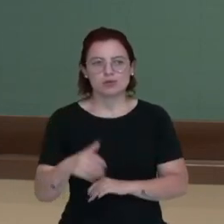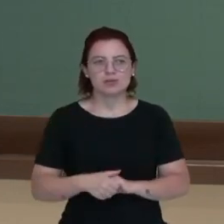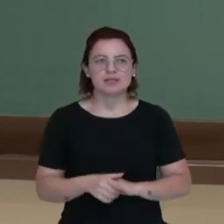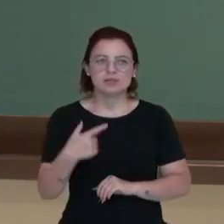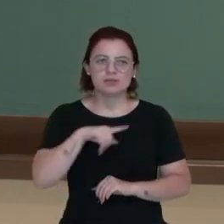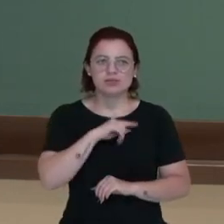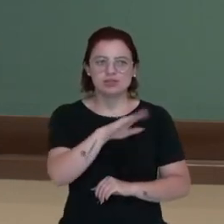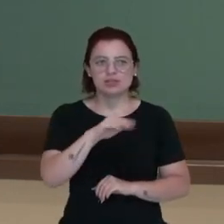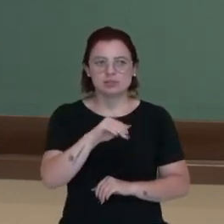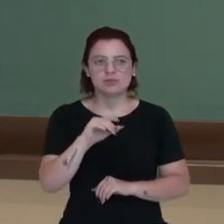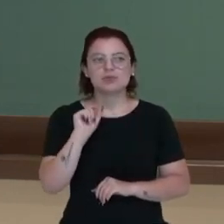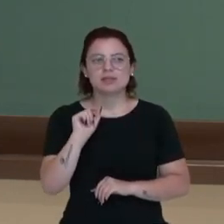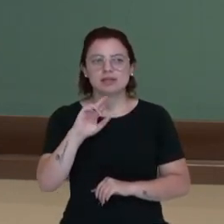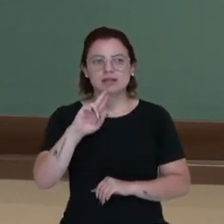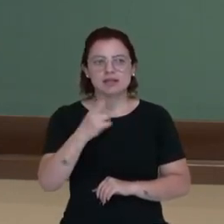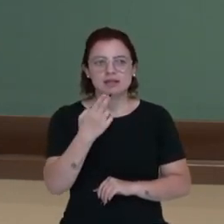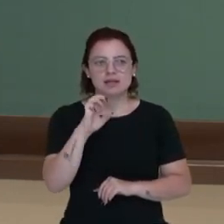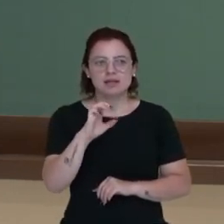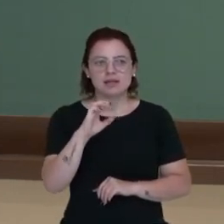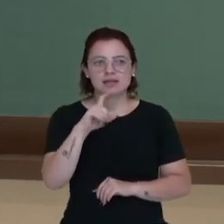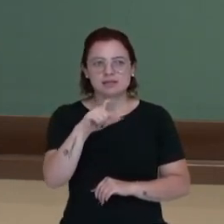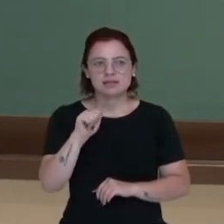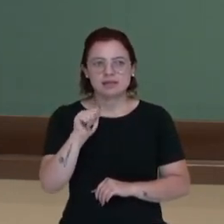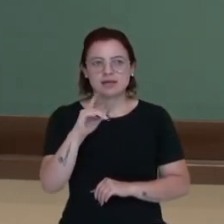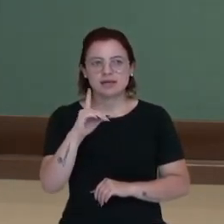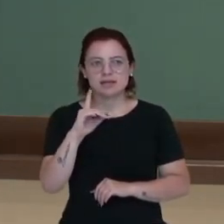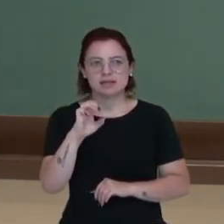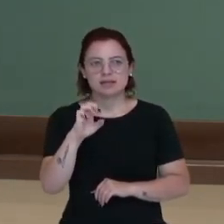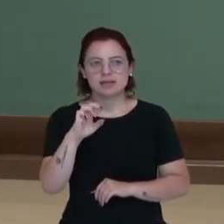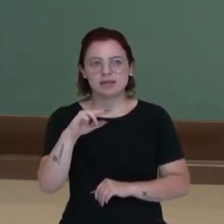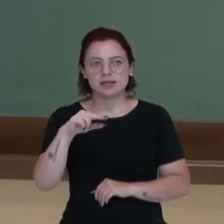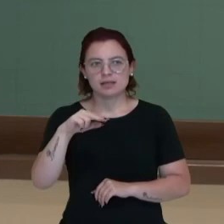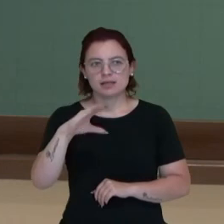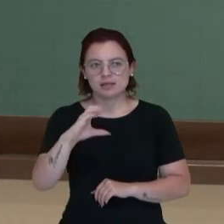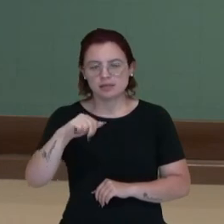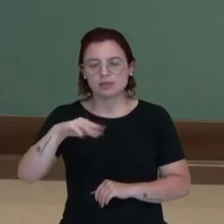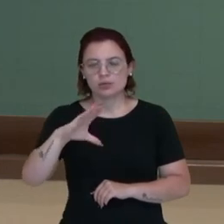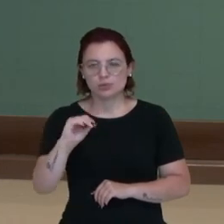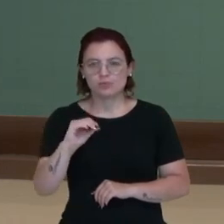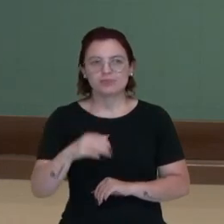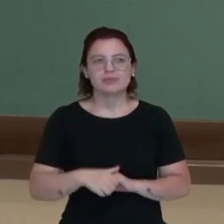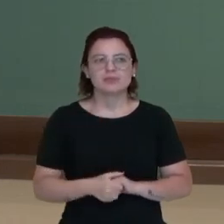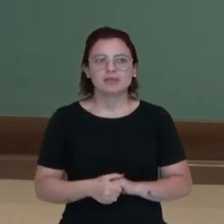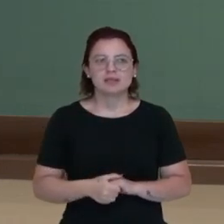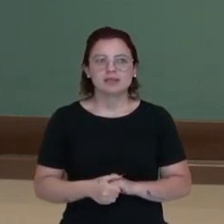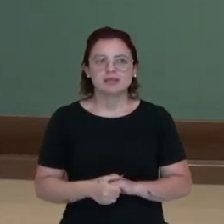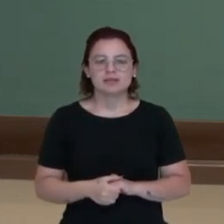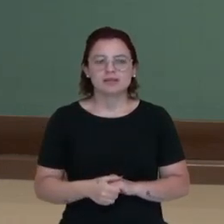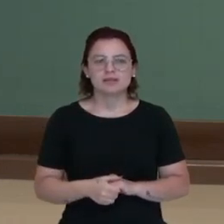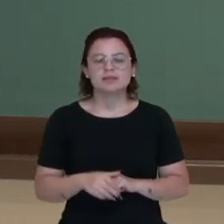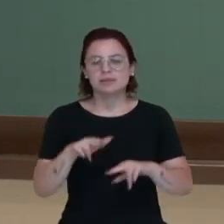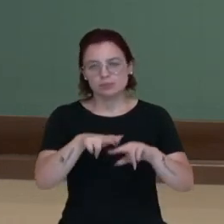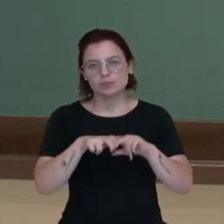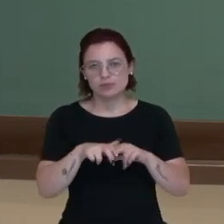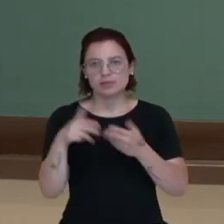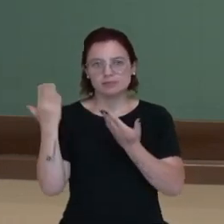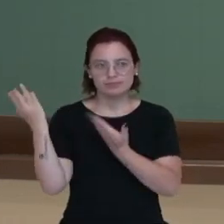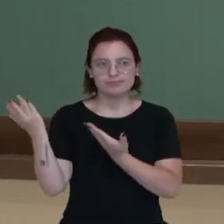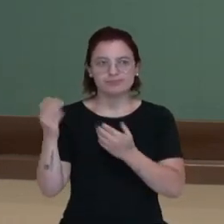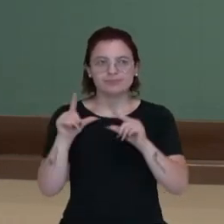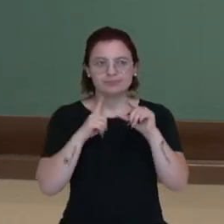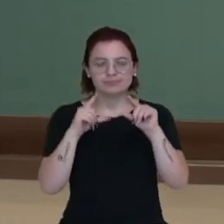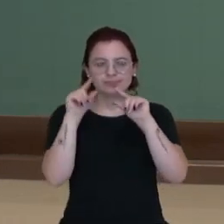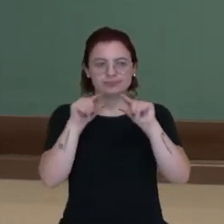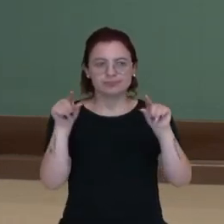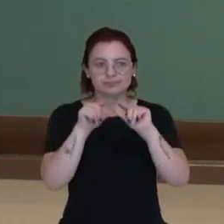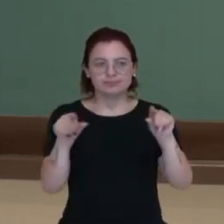hexadecano, hexadec 16, AN por causa das ligações simples e O porque é um